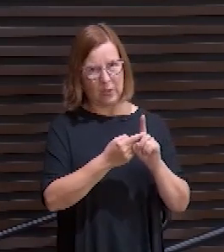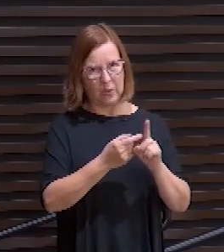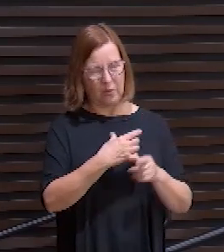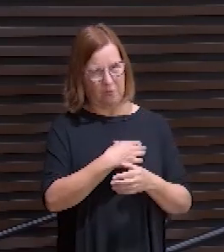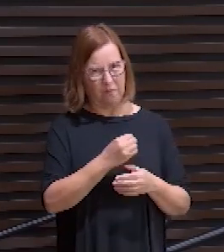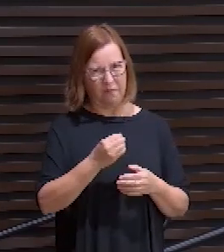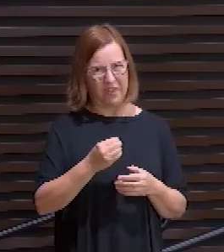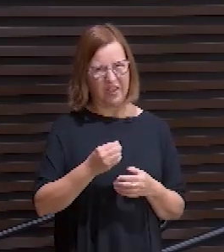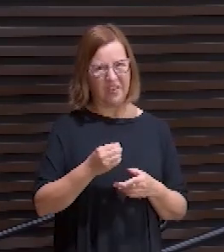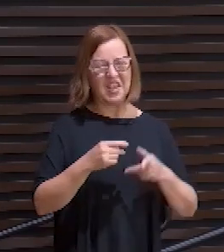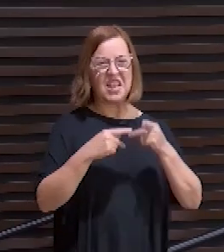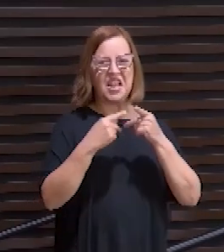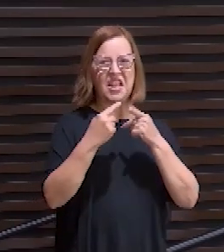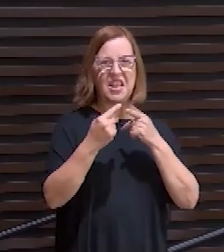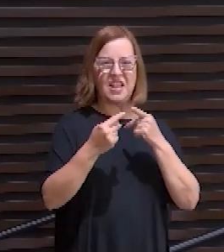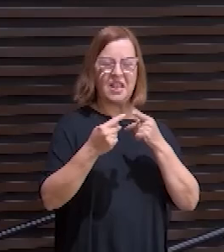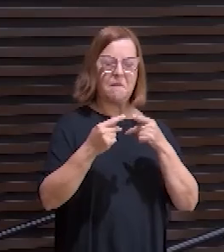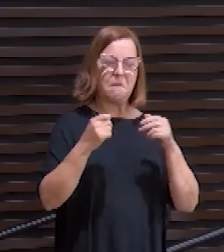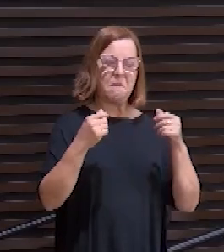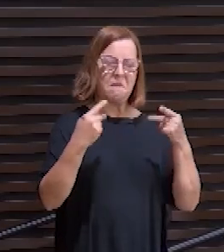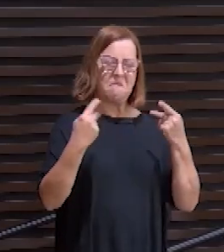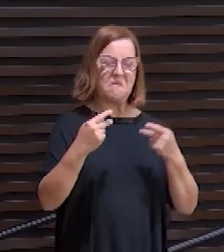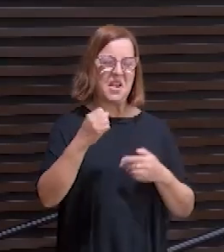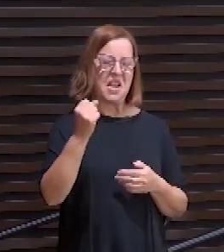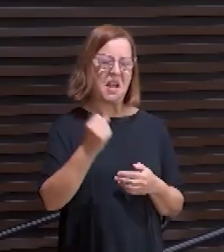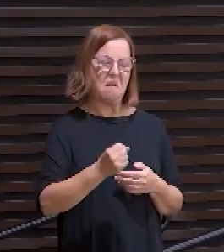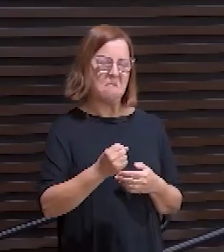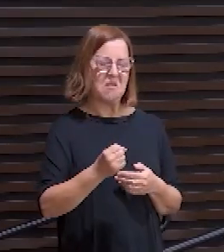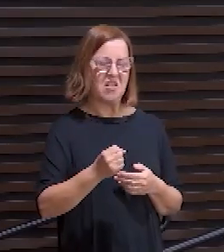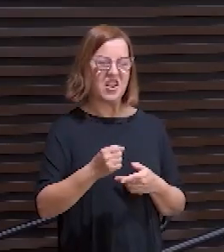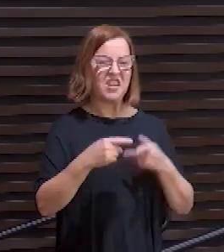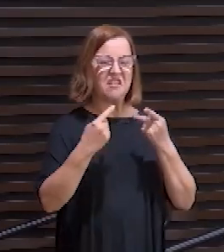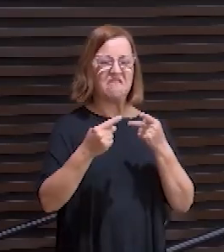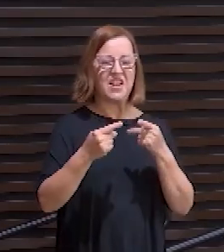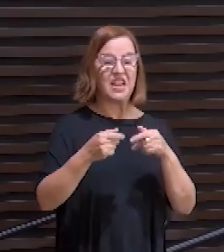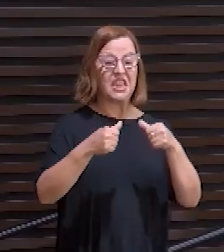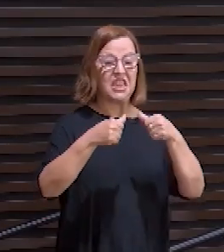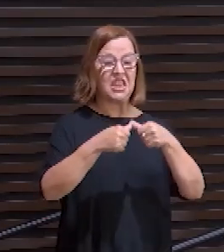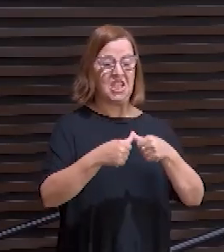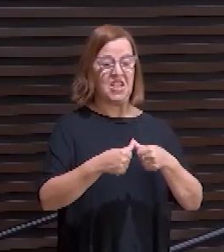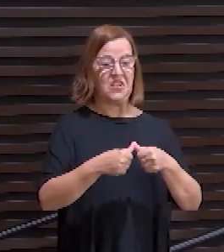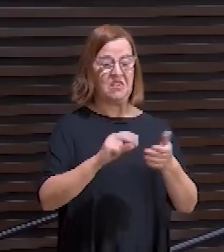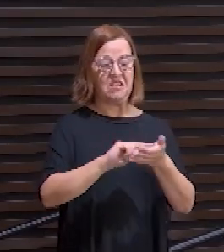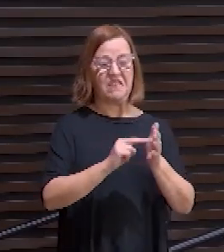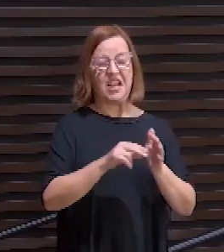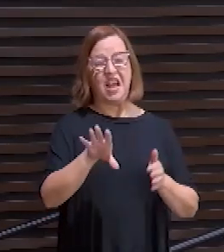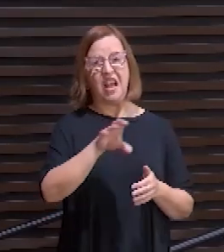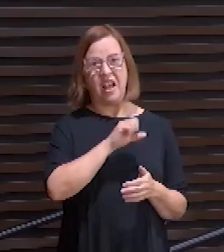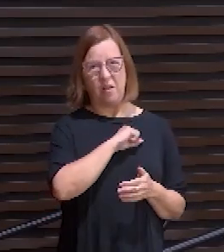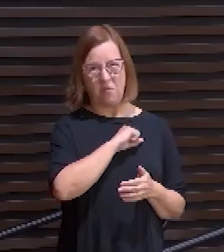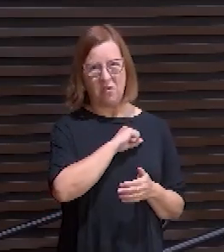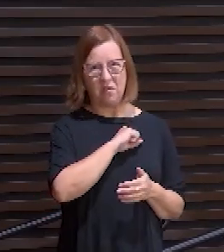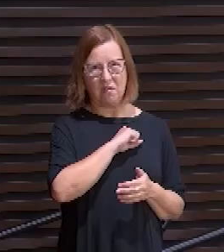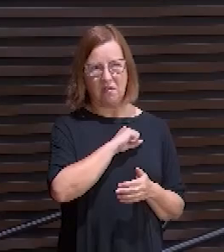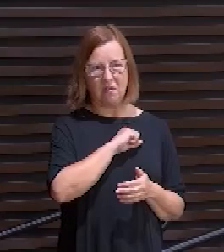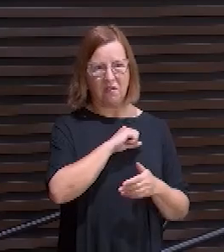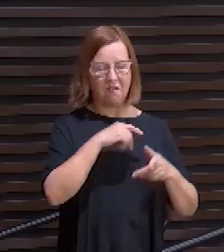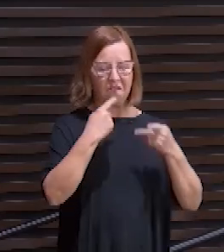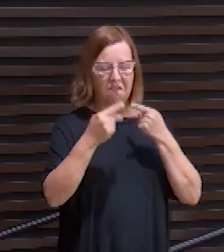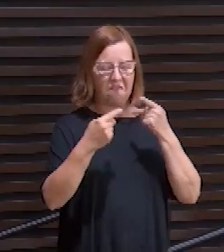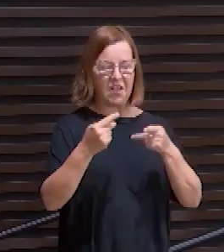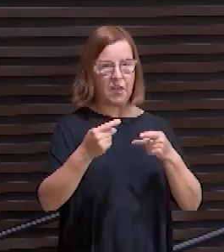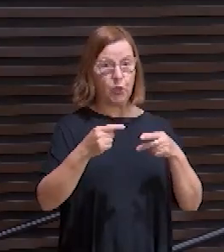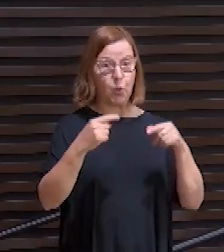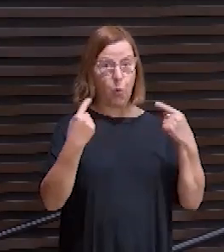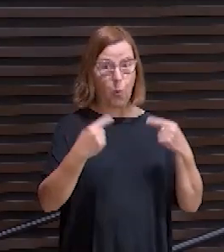e dizendo que isso é o cumprimento da lei de Deus. Um blasfemo, ele proferirá palavras contra o Altíssimo. Segundo ponto,